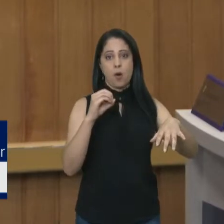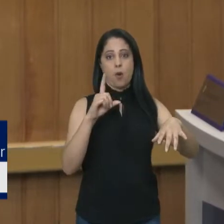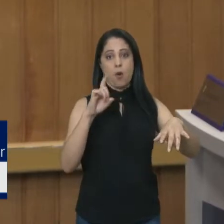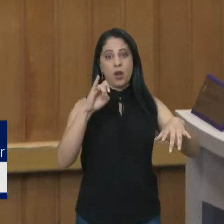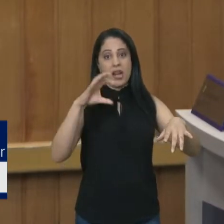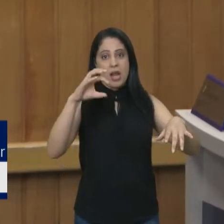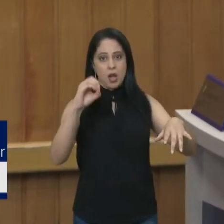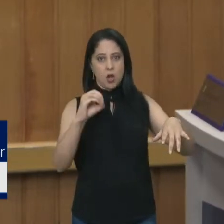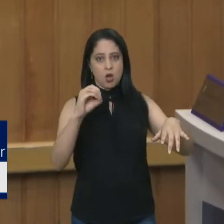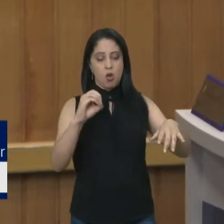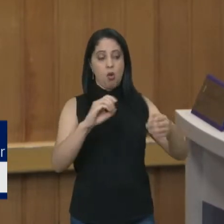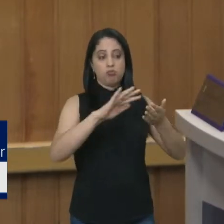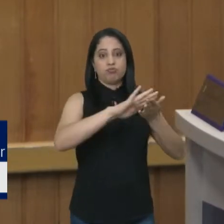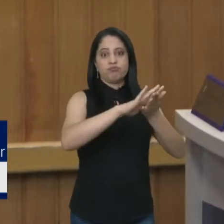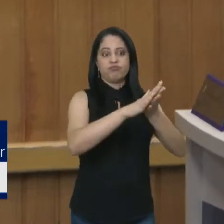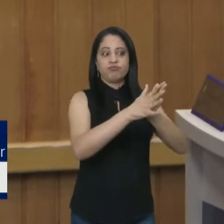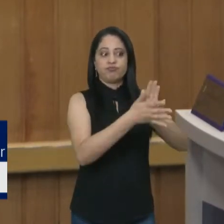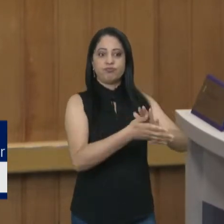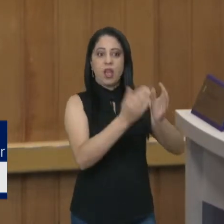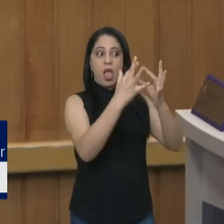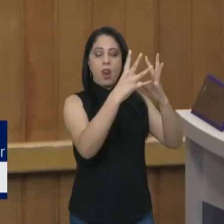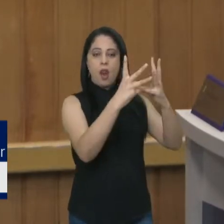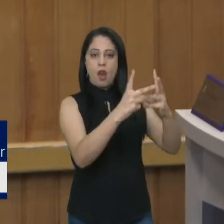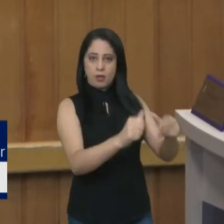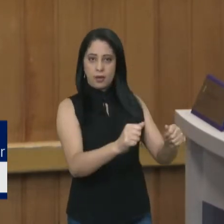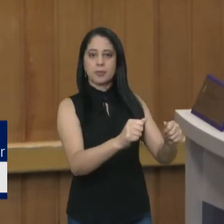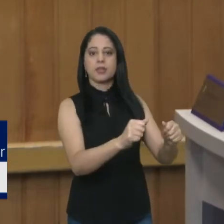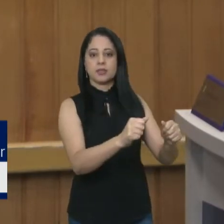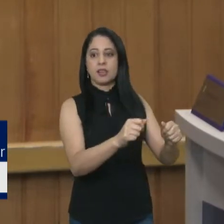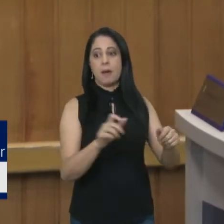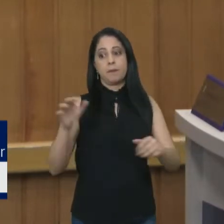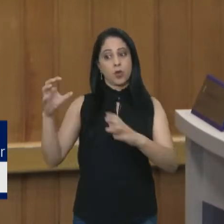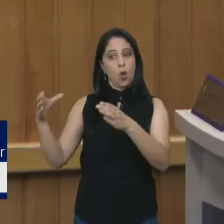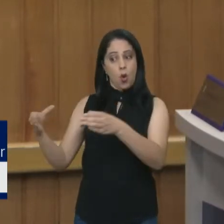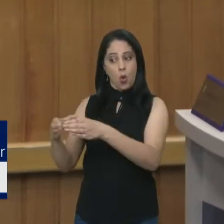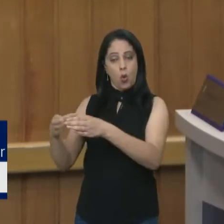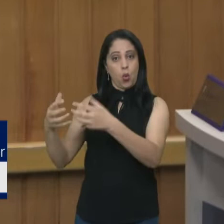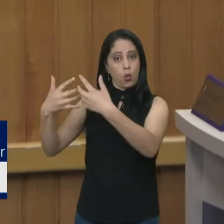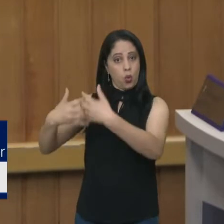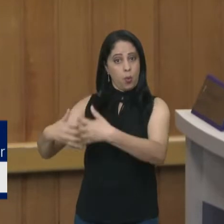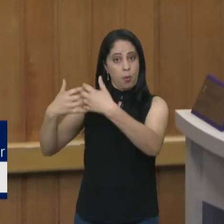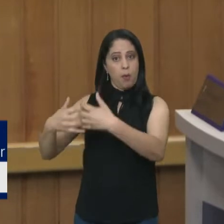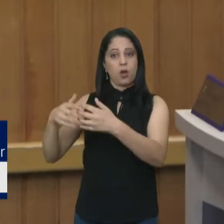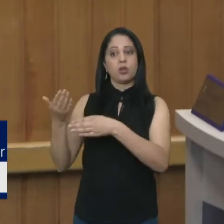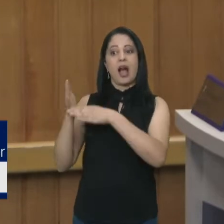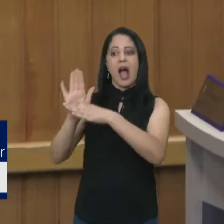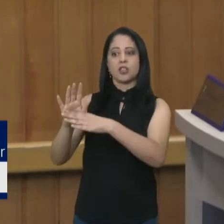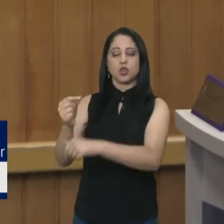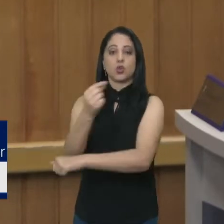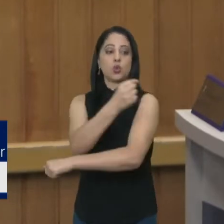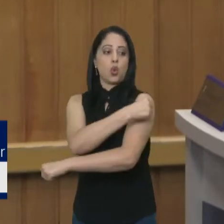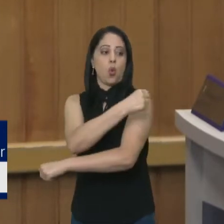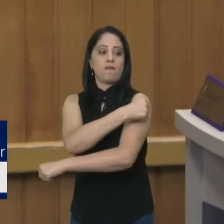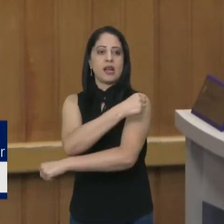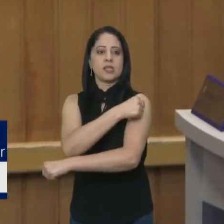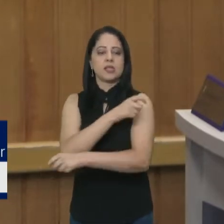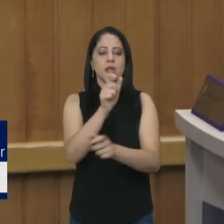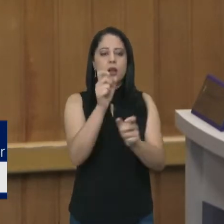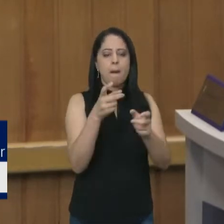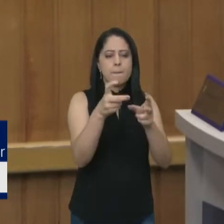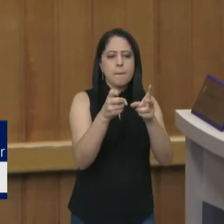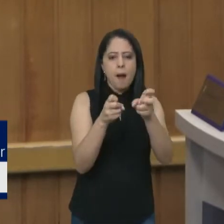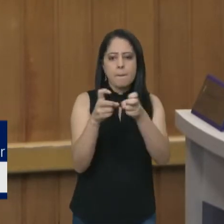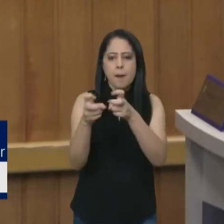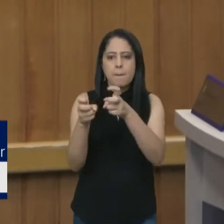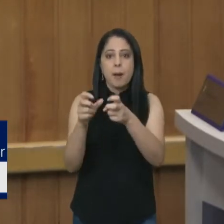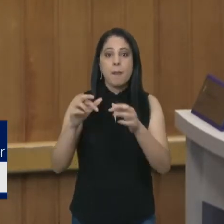imunizar 2,5 bilhões de crianças em 122 países. Para quem quiser pesquisar sobre os